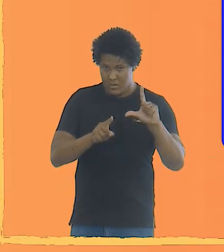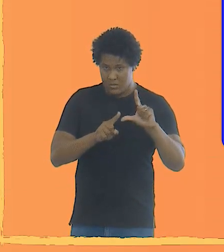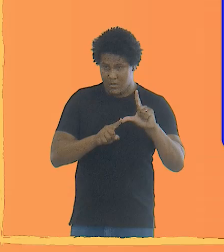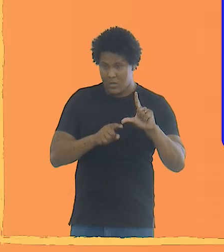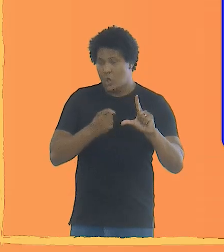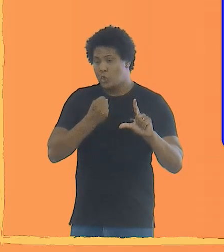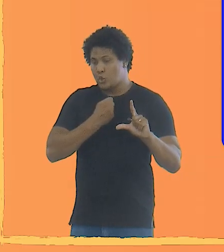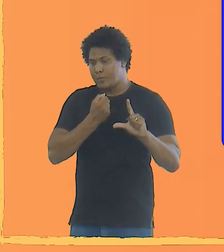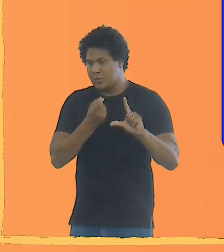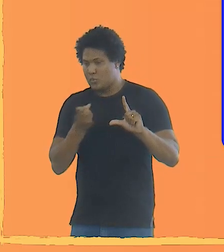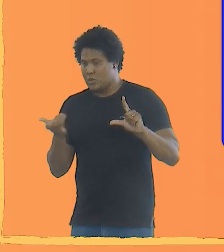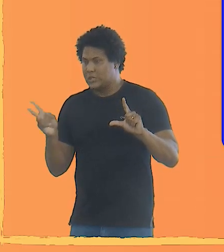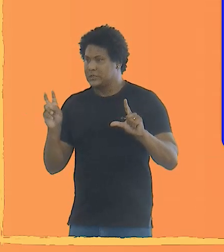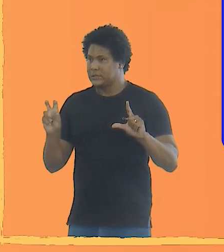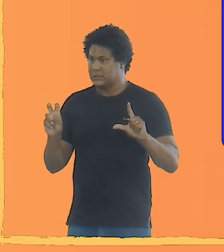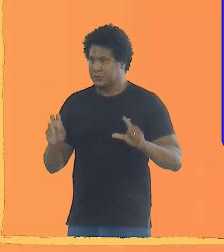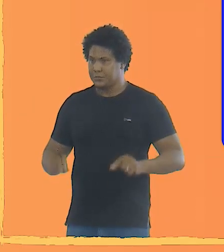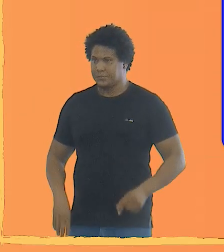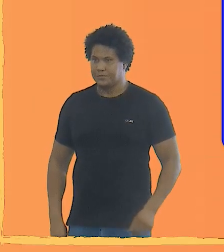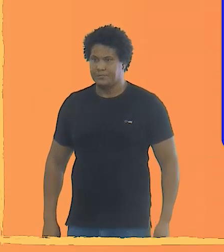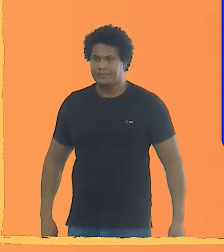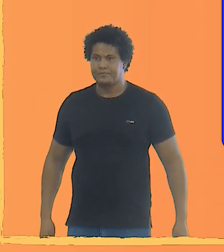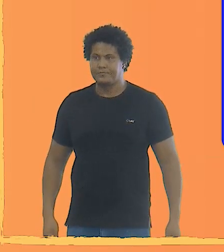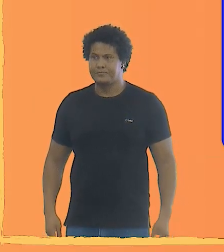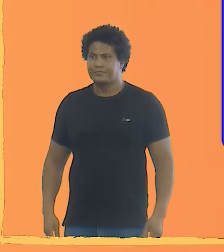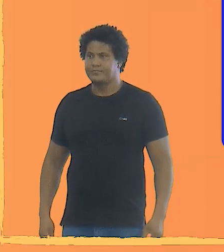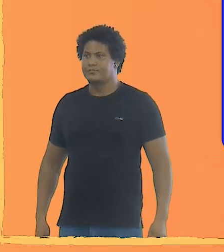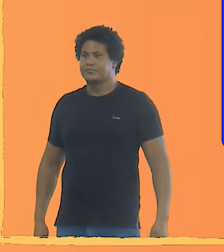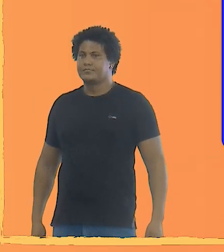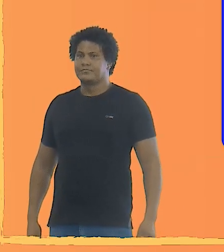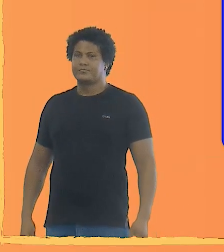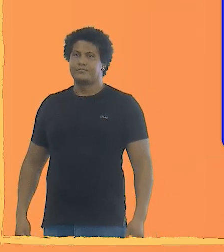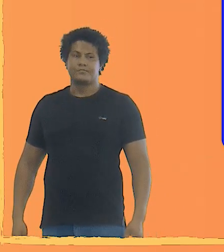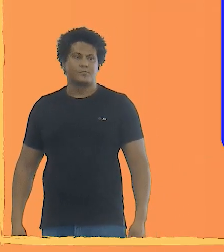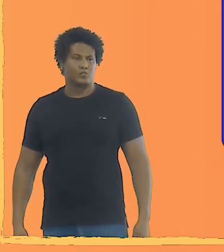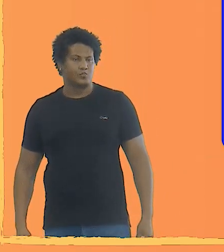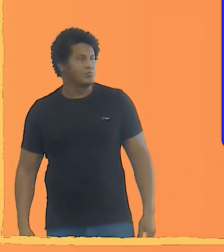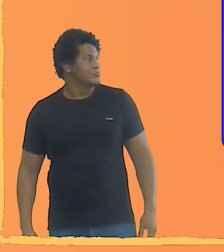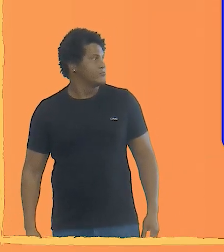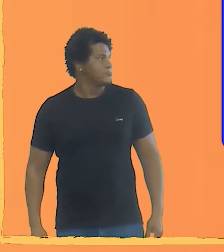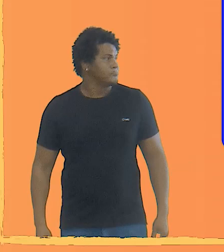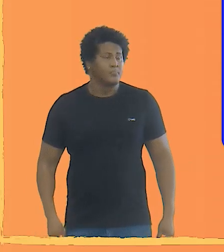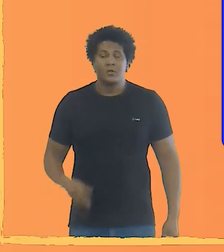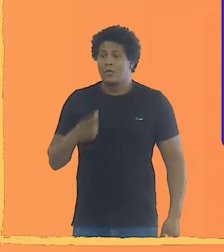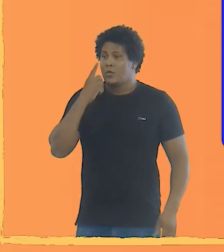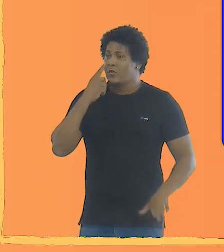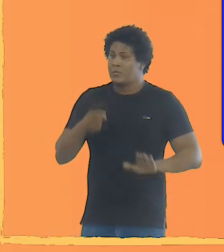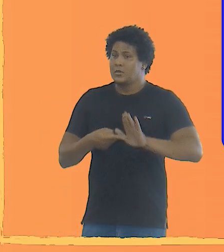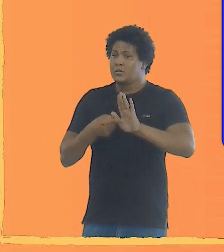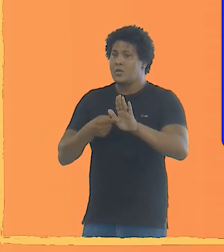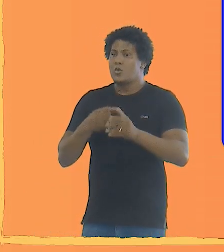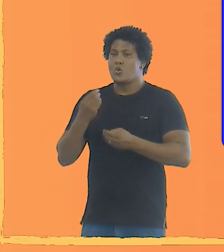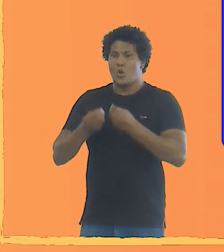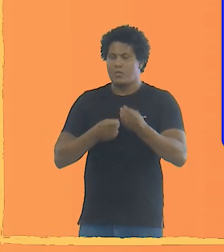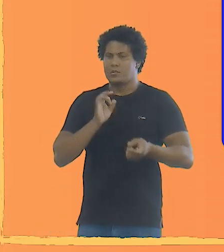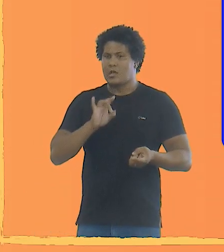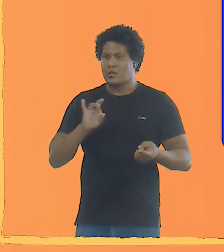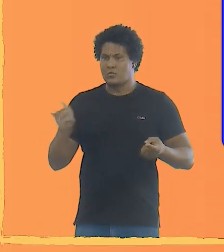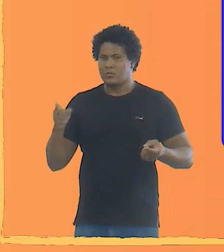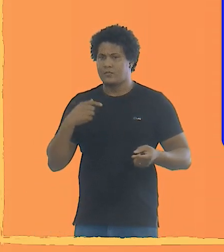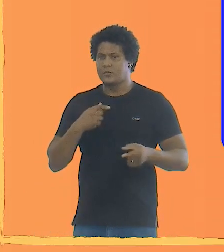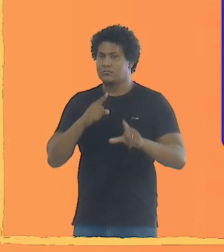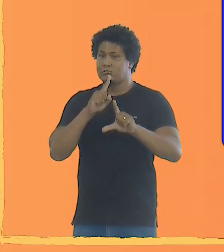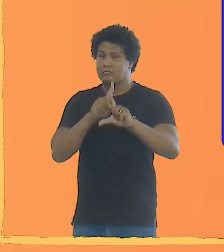Eu vou indicar de quantas formas possíveis cada escolha dessa pode ser feita. O que é que eu vou escolher primeiro?